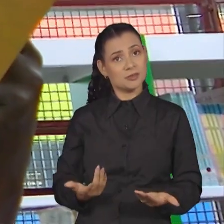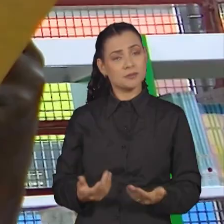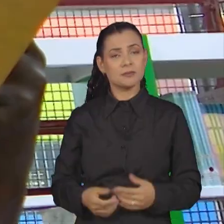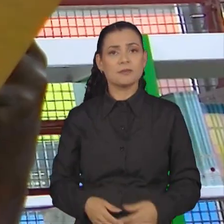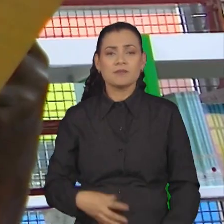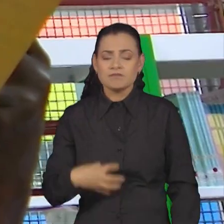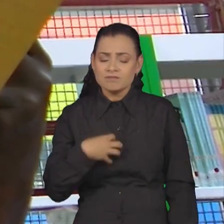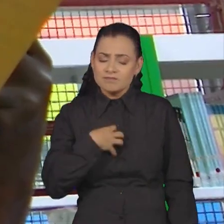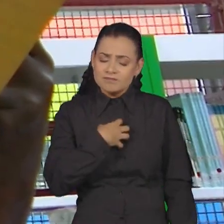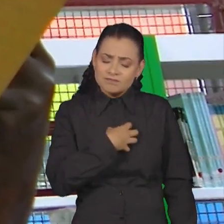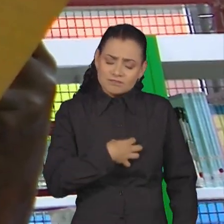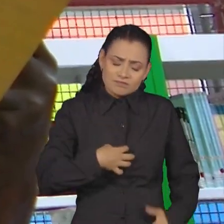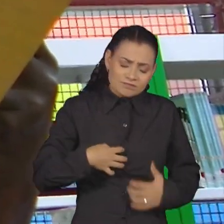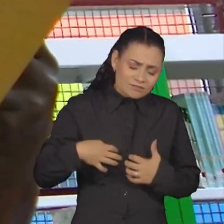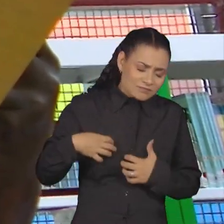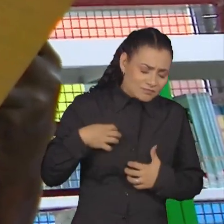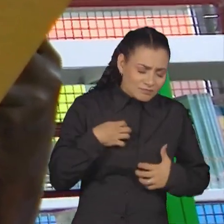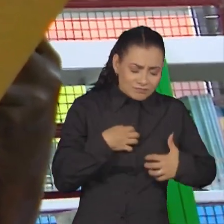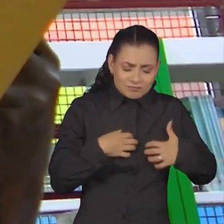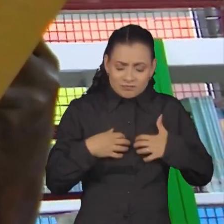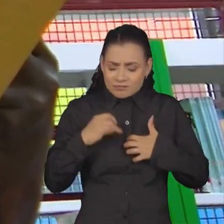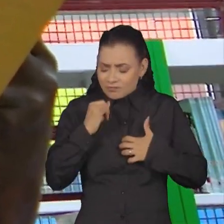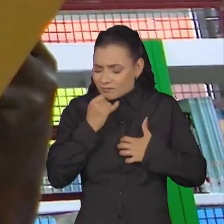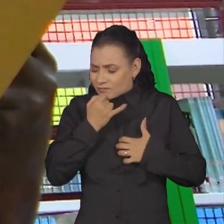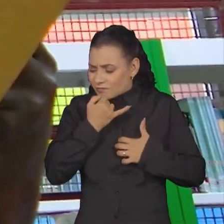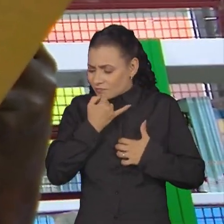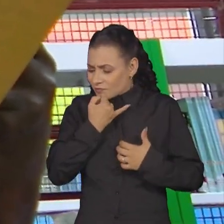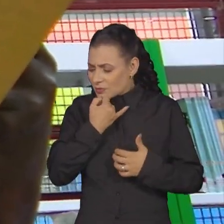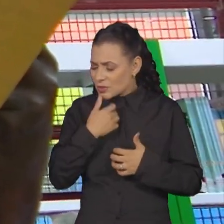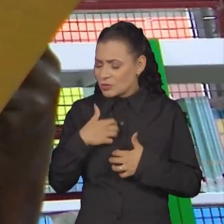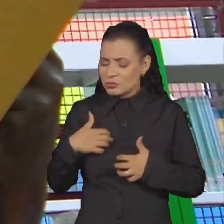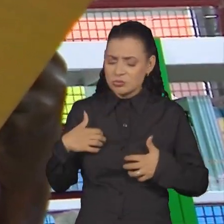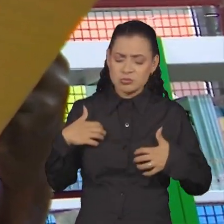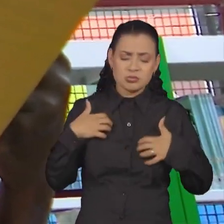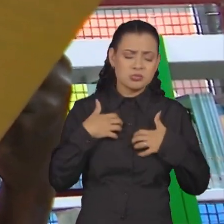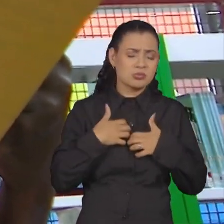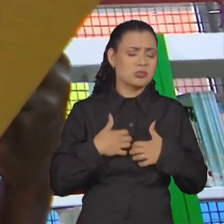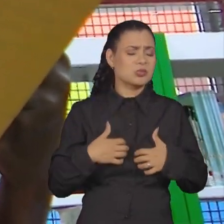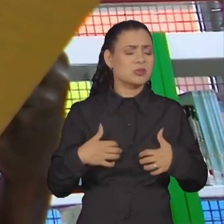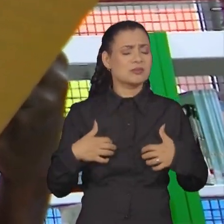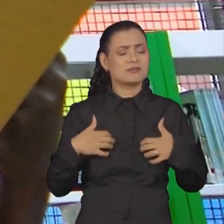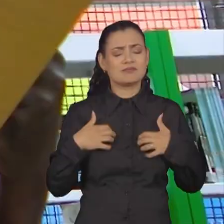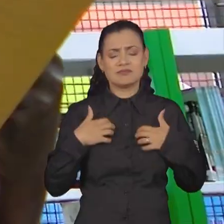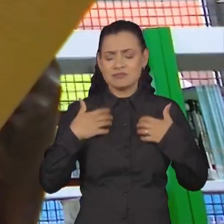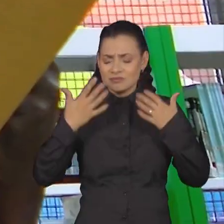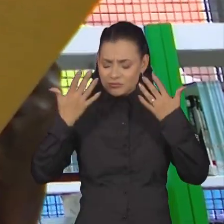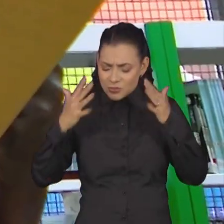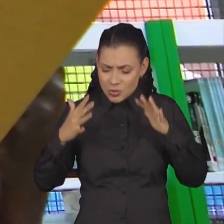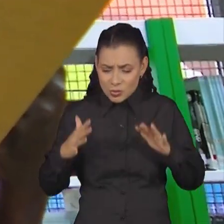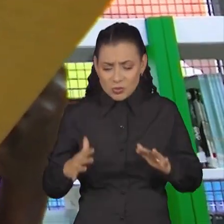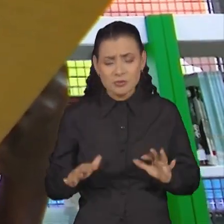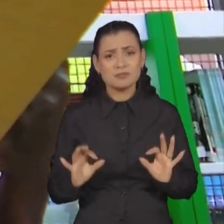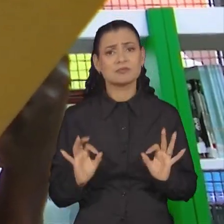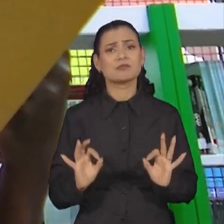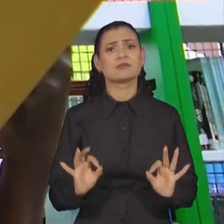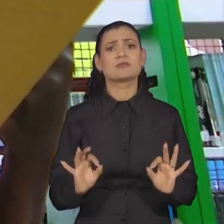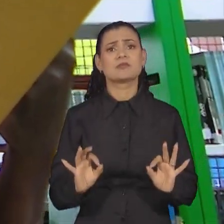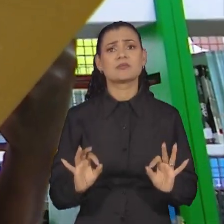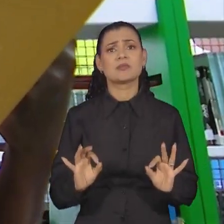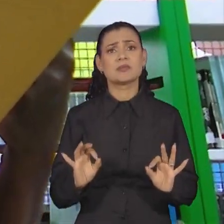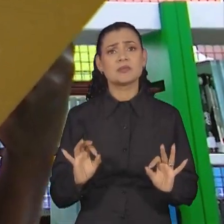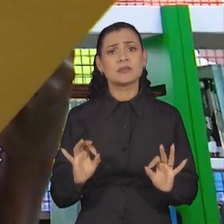minha alma está triste. Cheguei no ponto final do Canindé. Passei